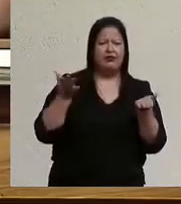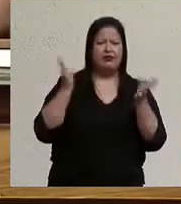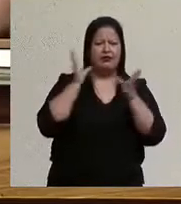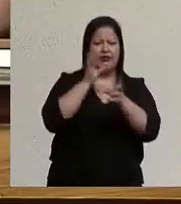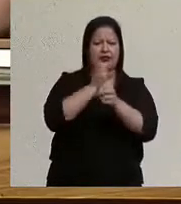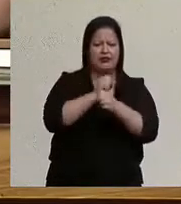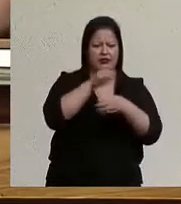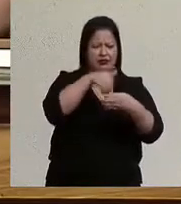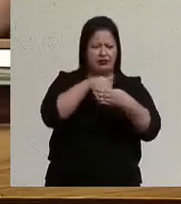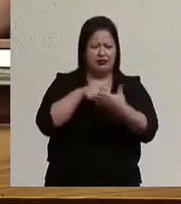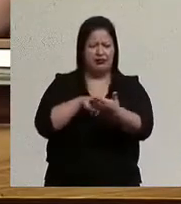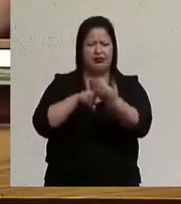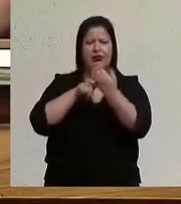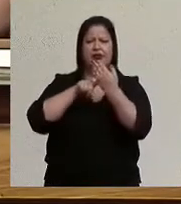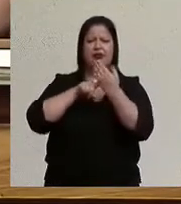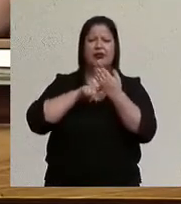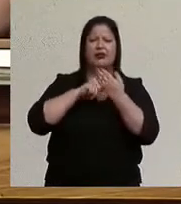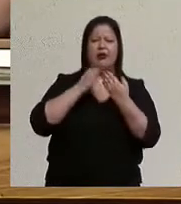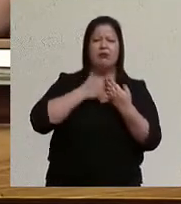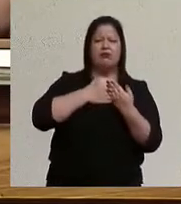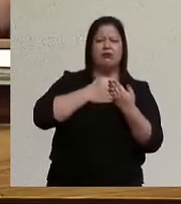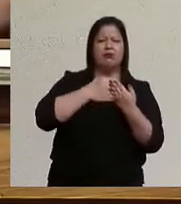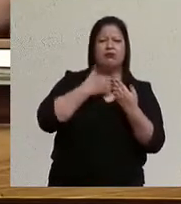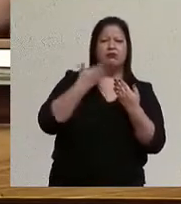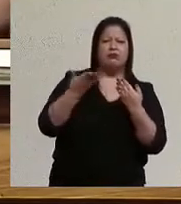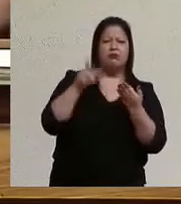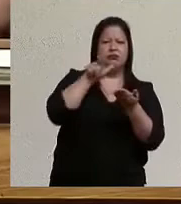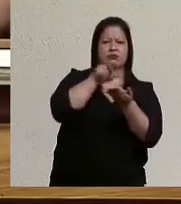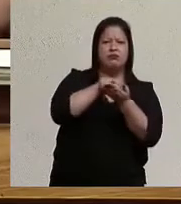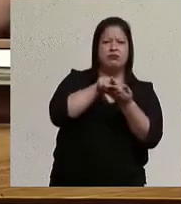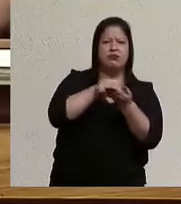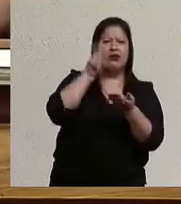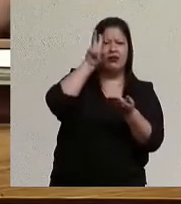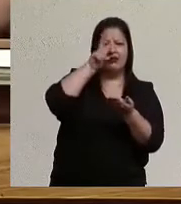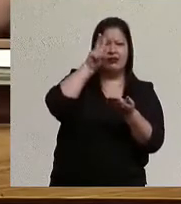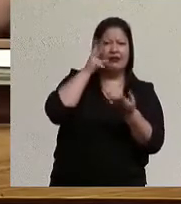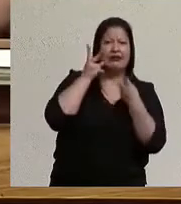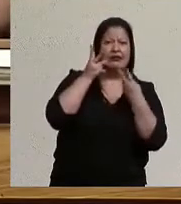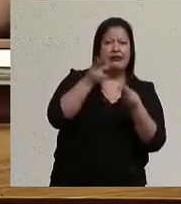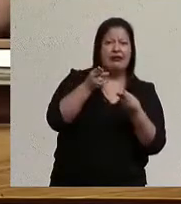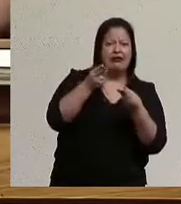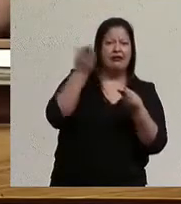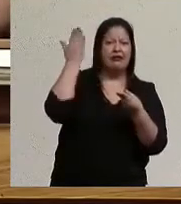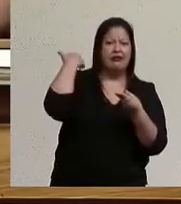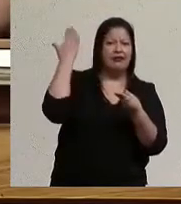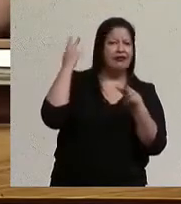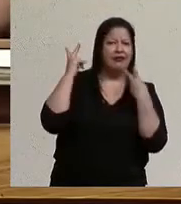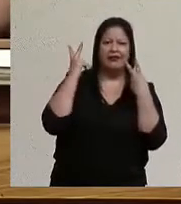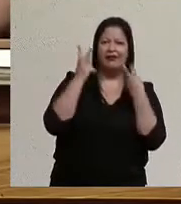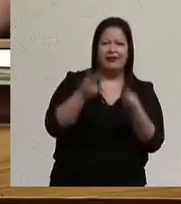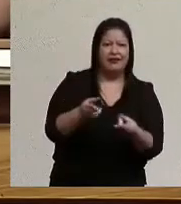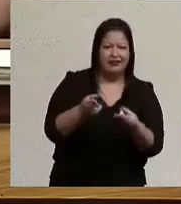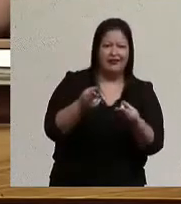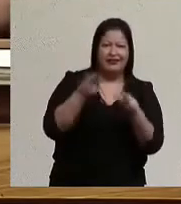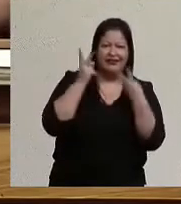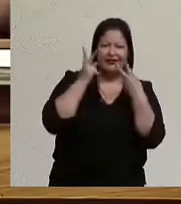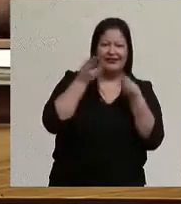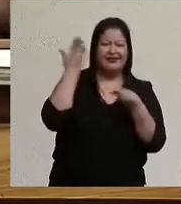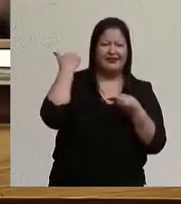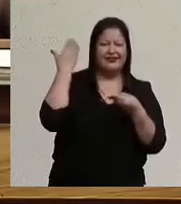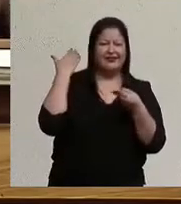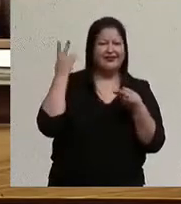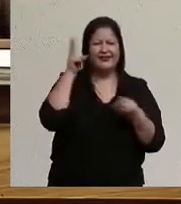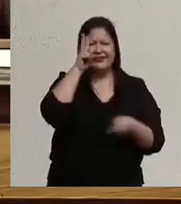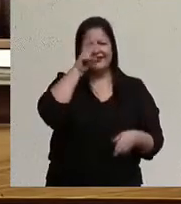e me mostraram isso né o santinho ali eu falei gente eu não acredito eu falei eu vivi isso parece que essa novela tá se repetindo